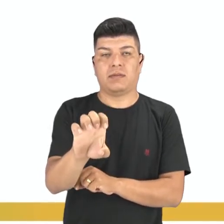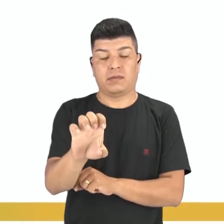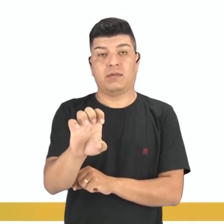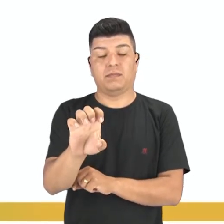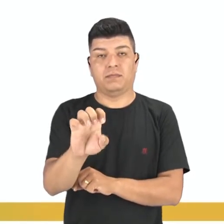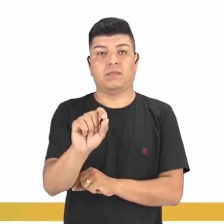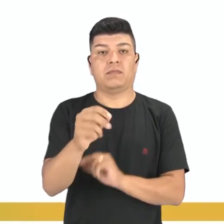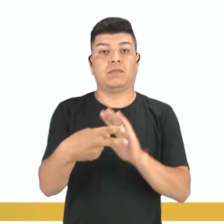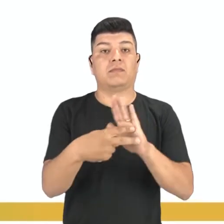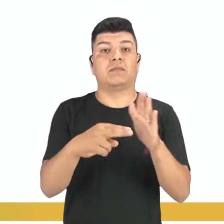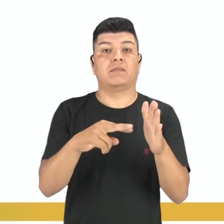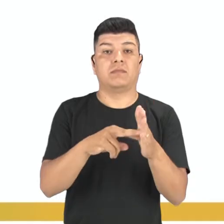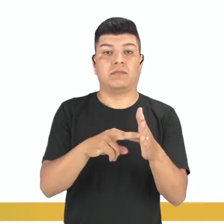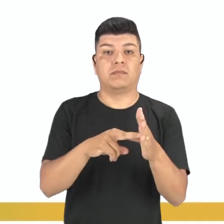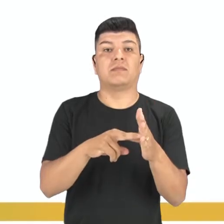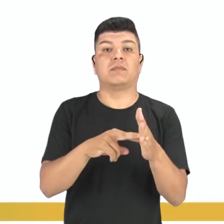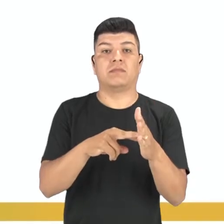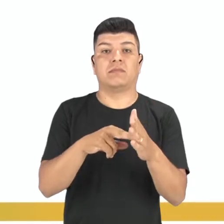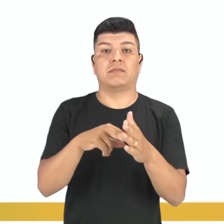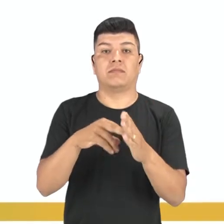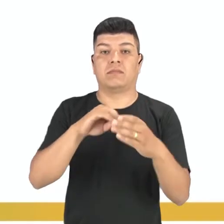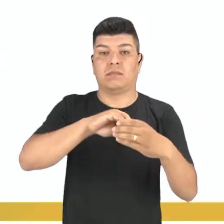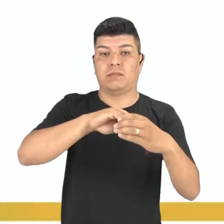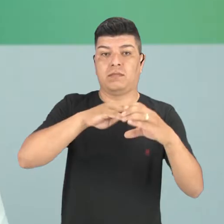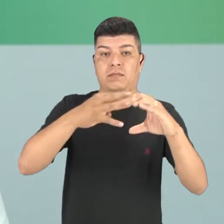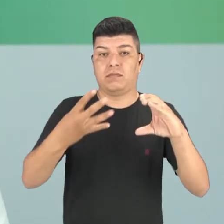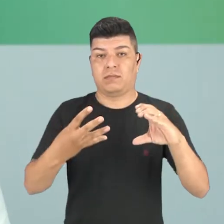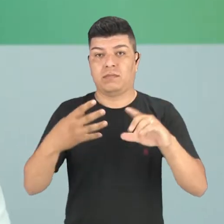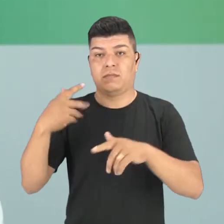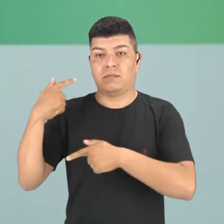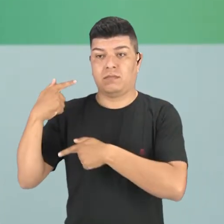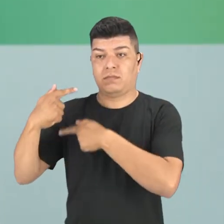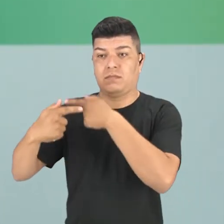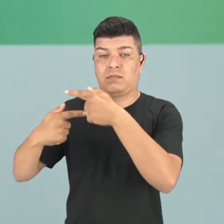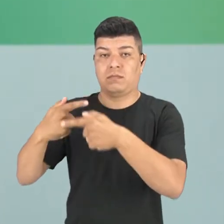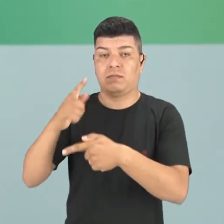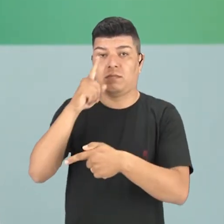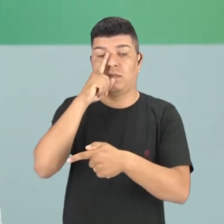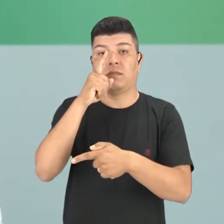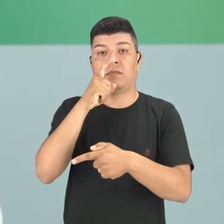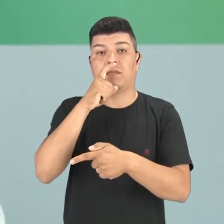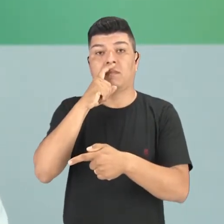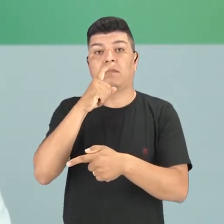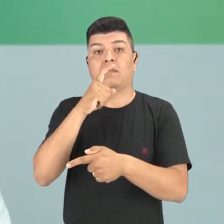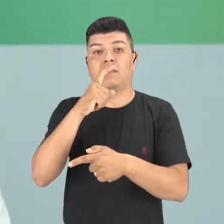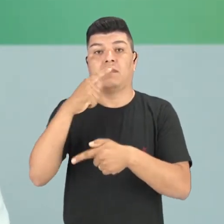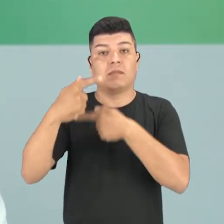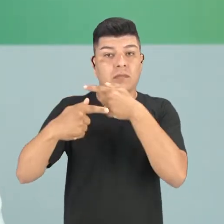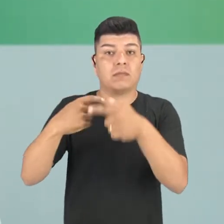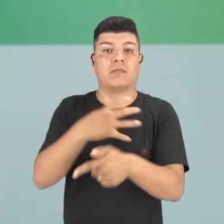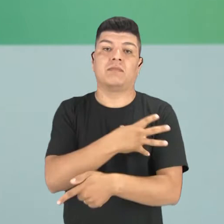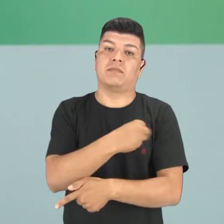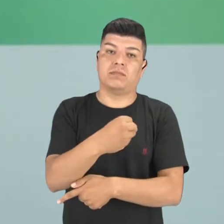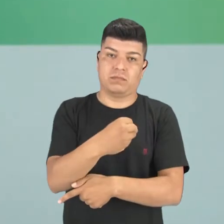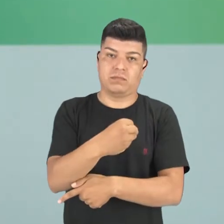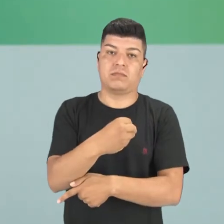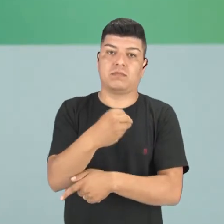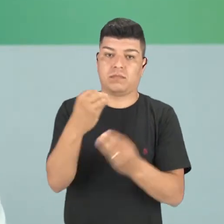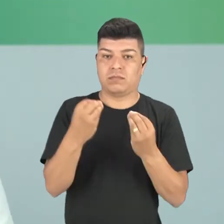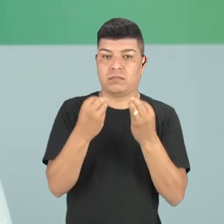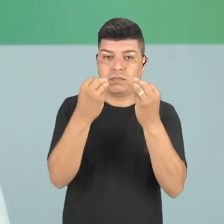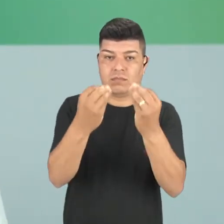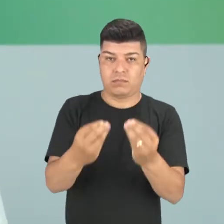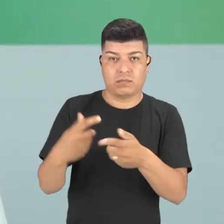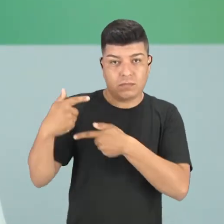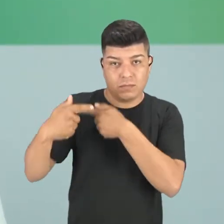uma cara um poder da característica passar dos Pais para o filho né então a gente tá dando essa herança